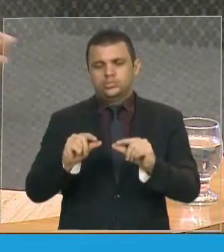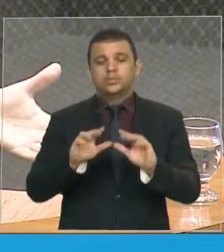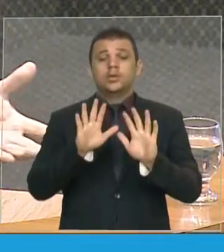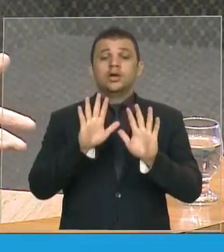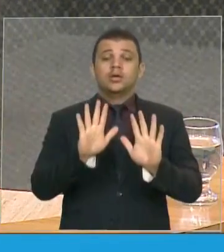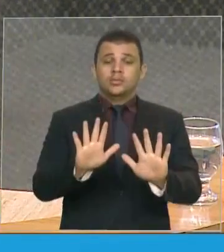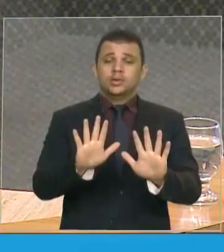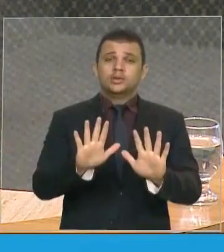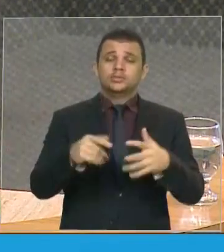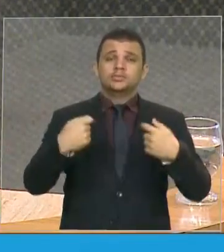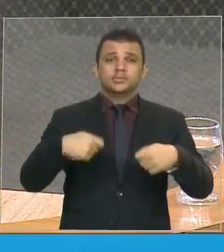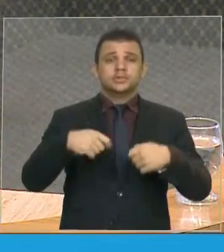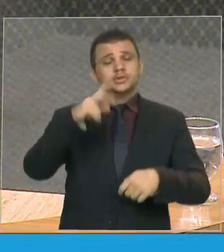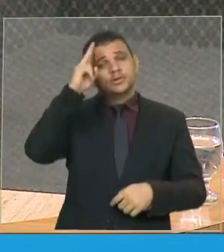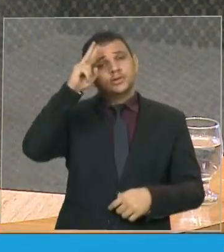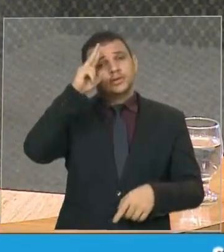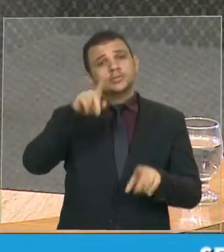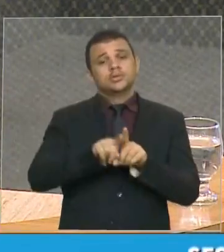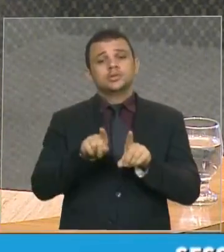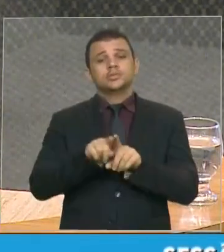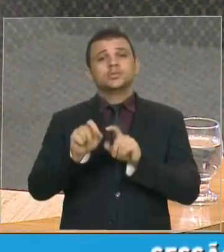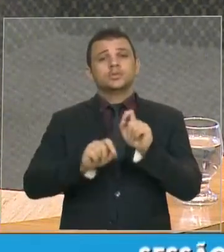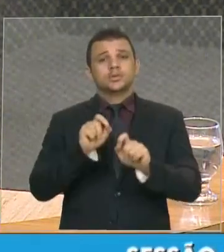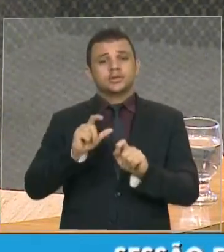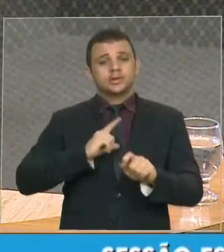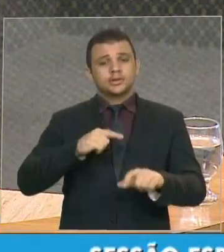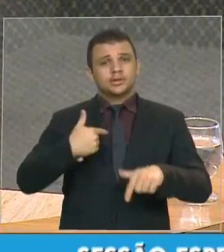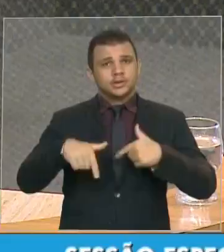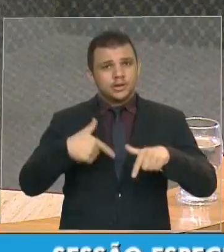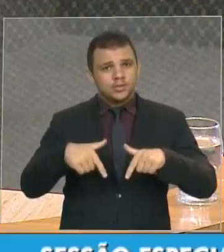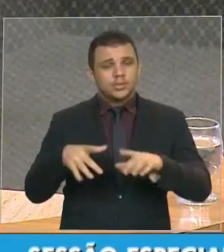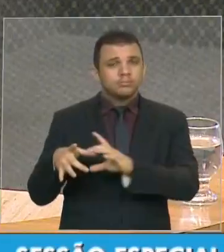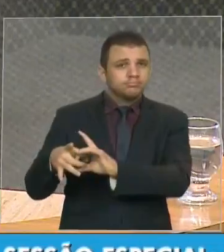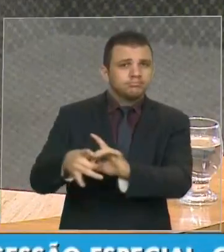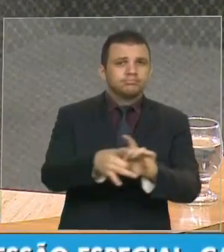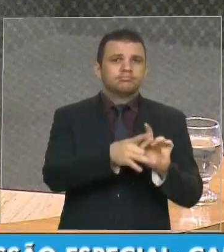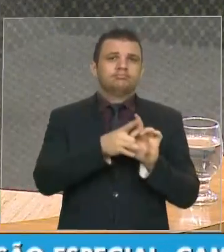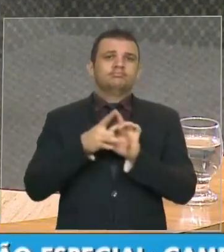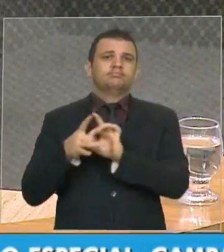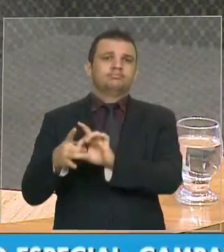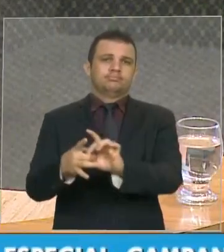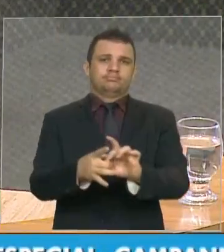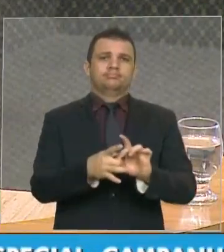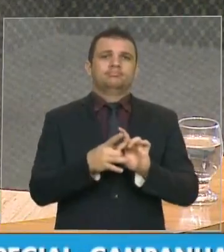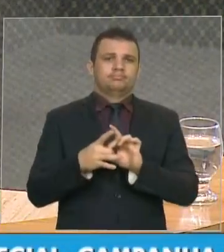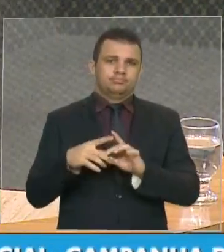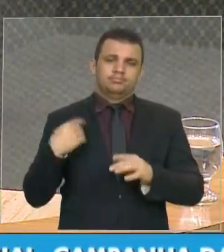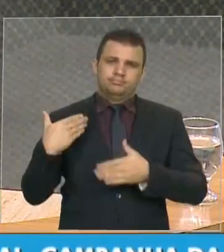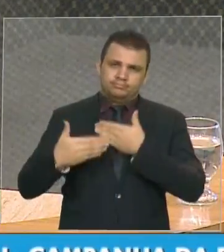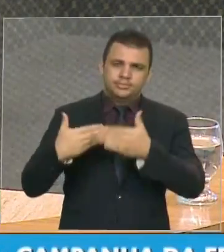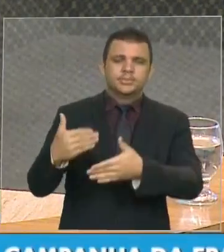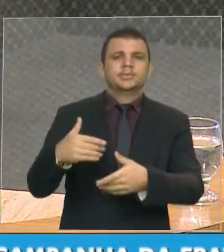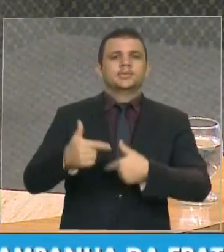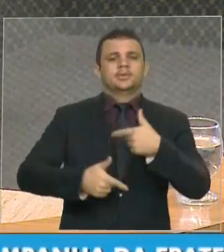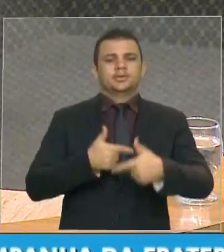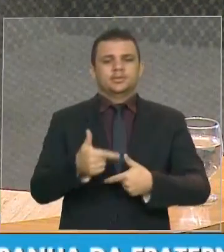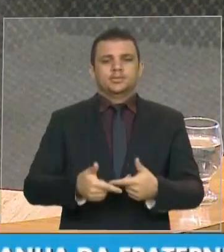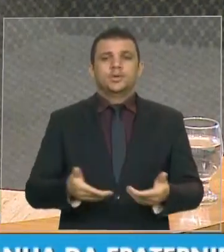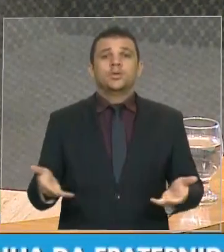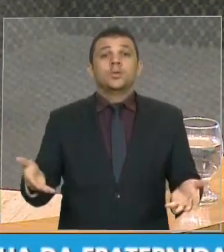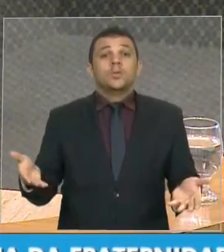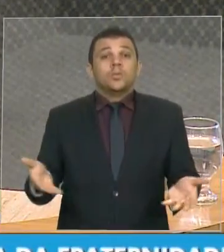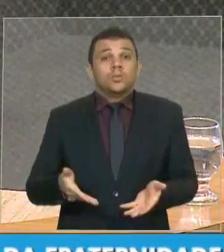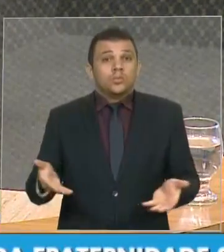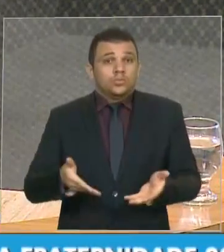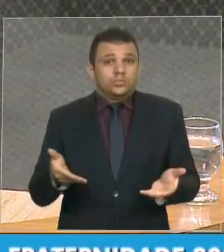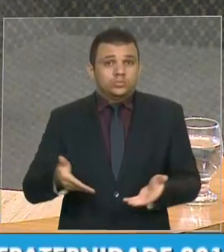deixar de considerar esse trabalho de integração que nós viemos desenvolvendo. Hoje, a